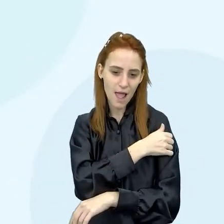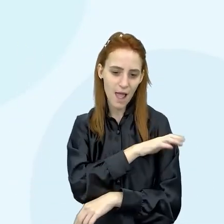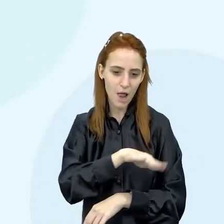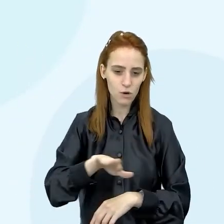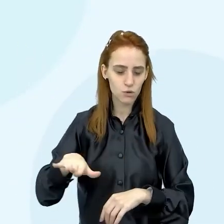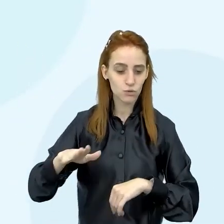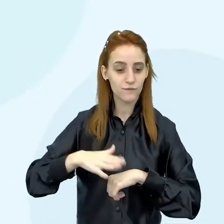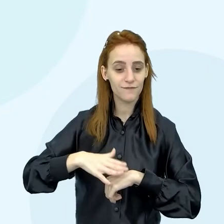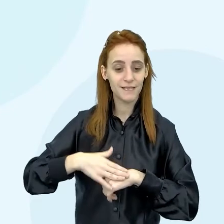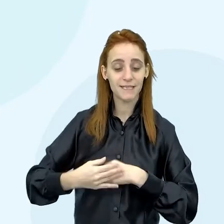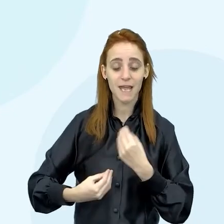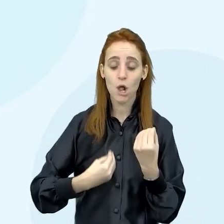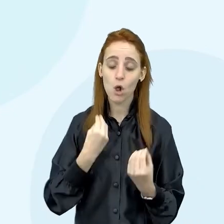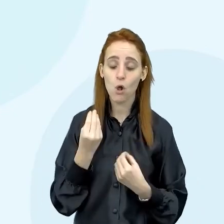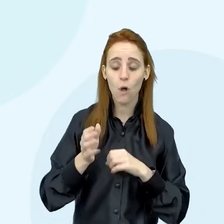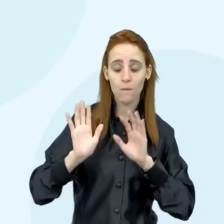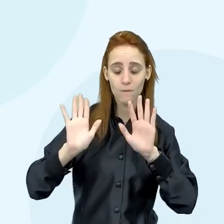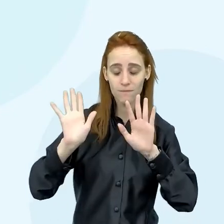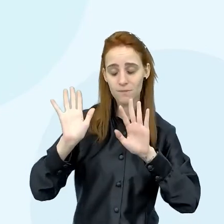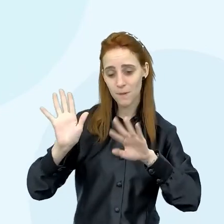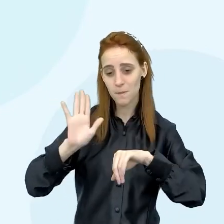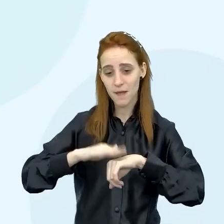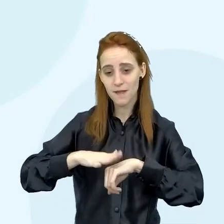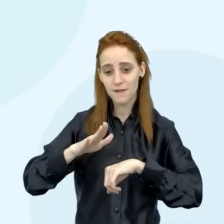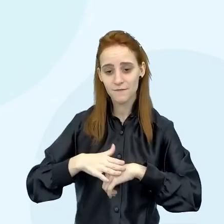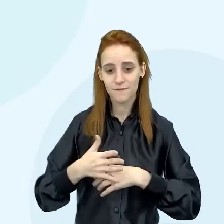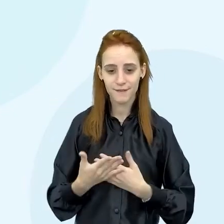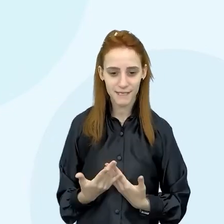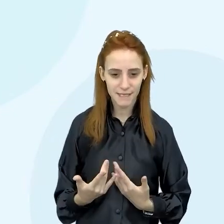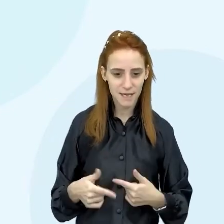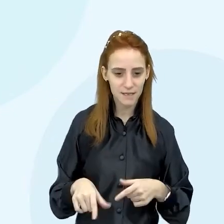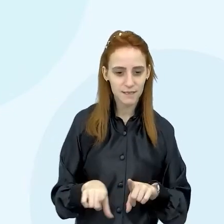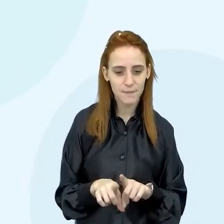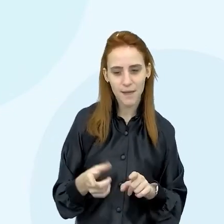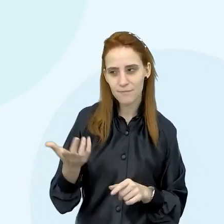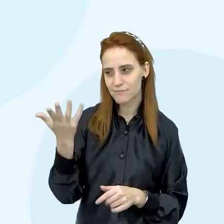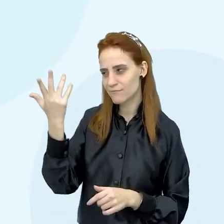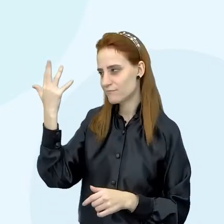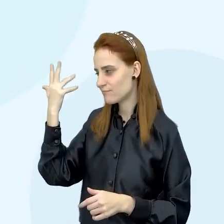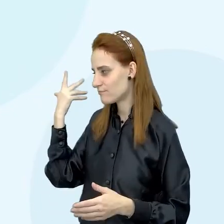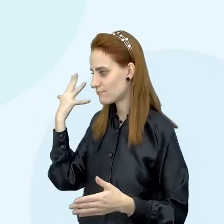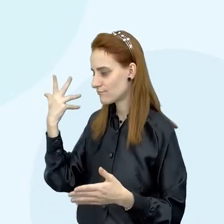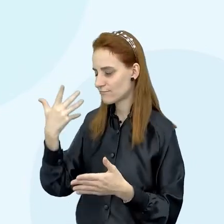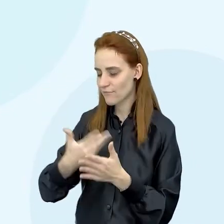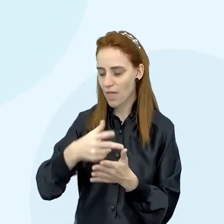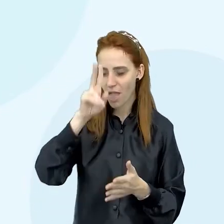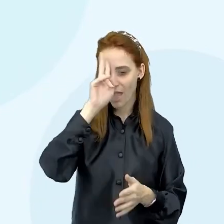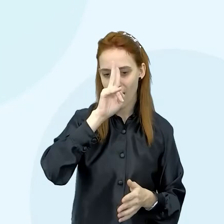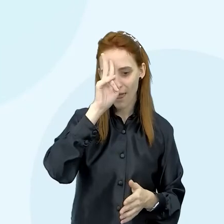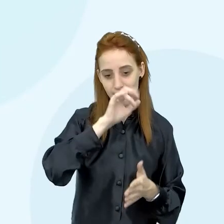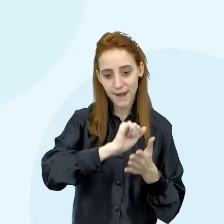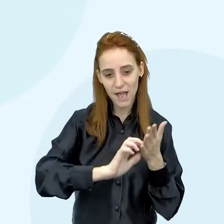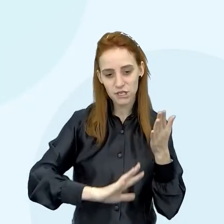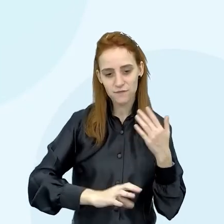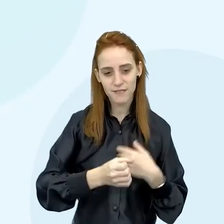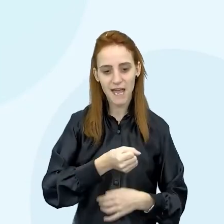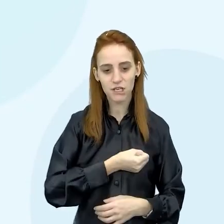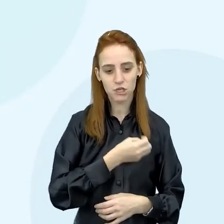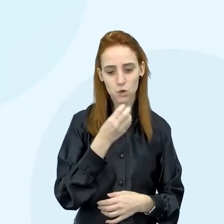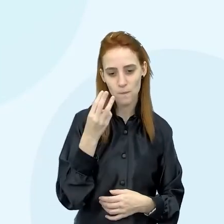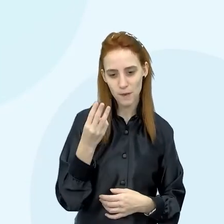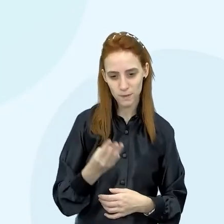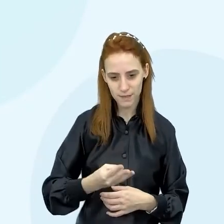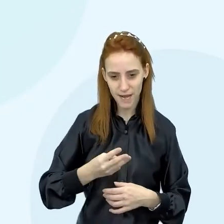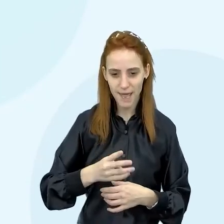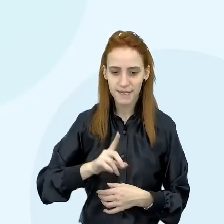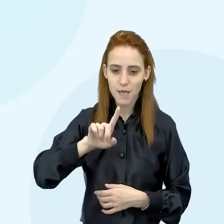de fazer a socialização. Retomamos e sumarizamos de maneira bem sucinta mesmo elementos da atividade 3, o que vem por aí, a